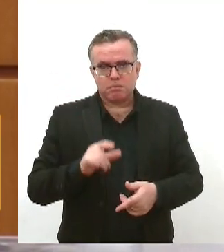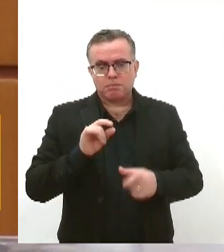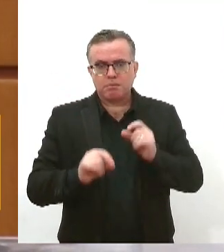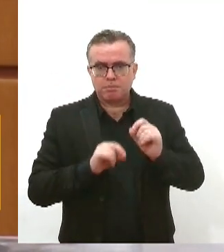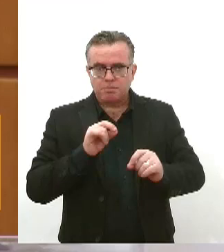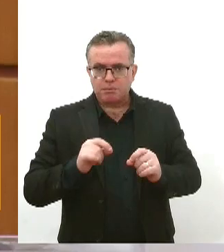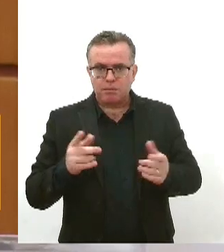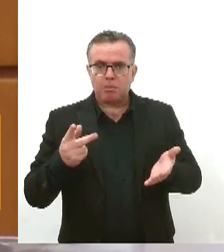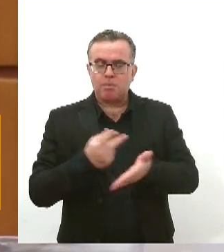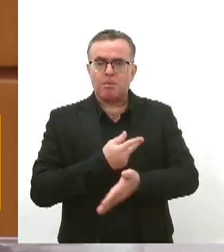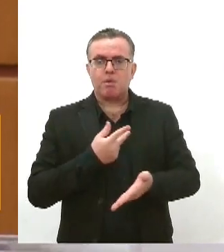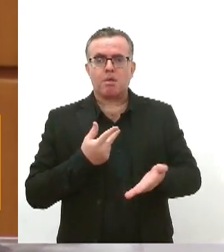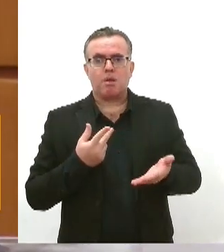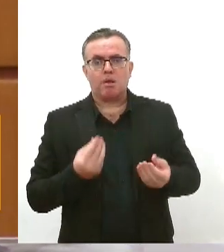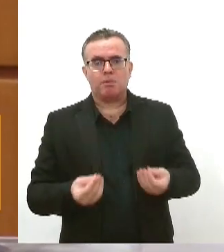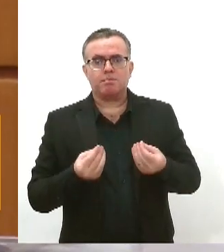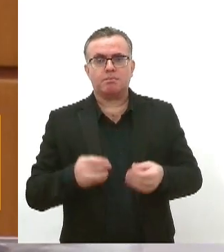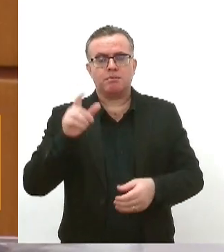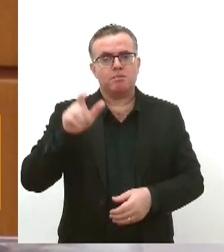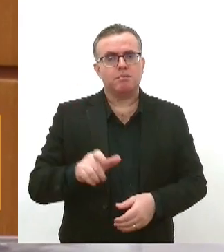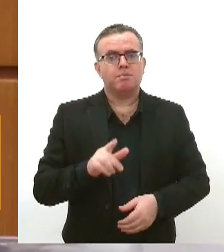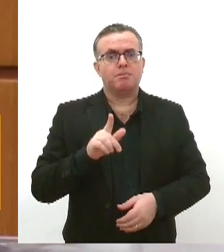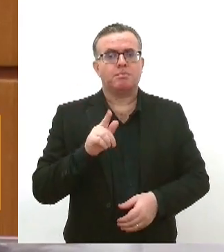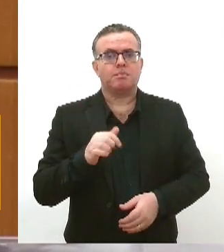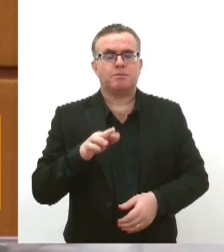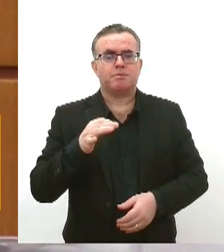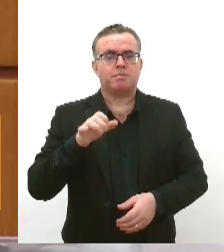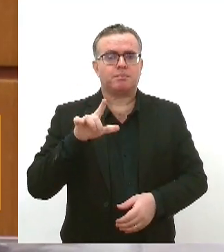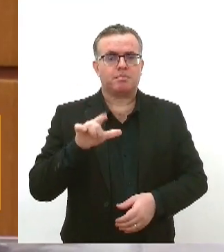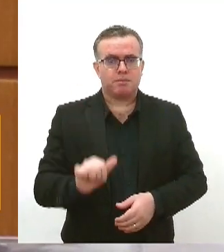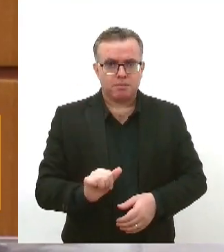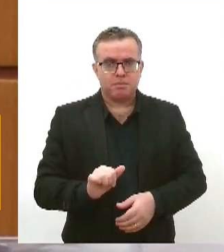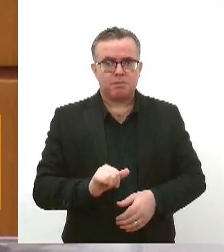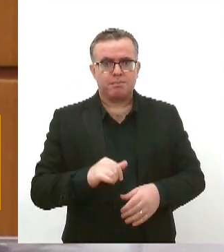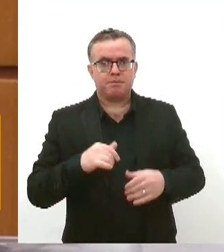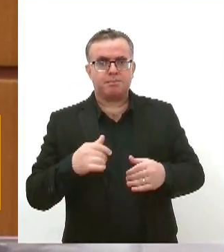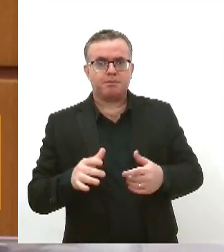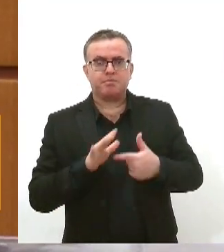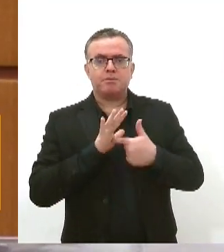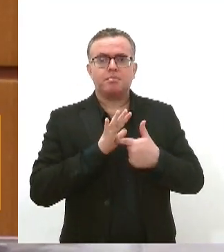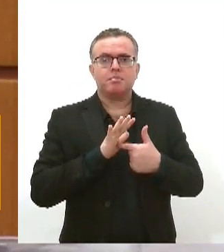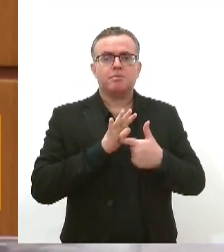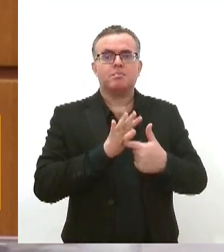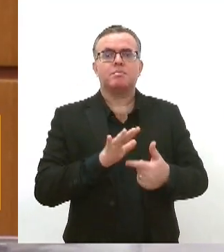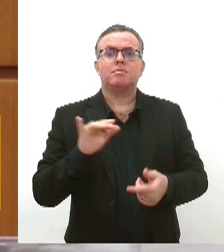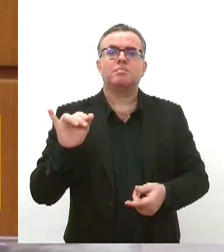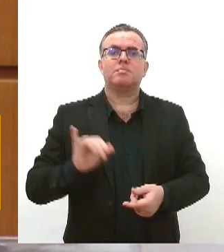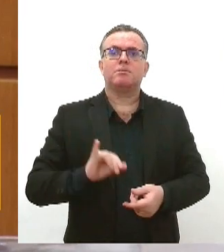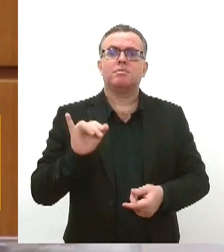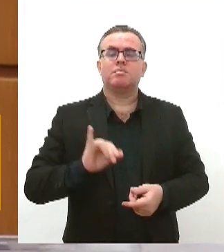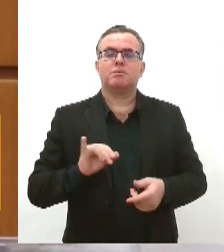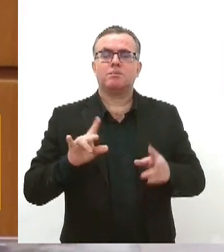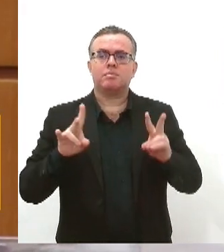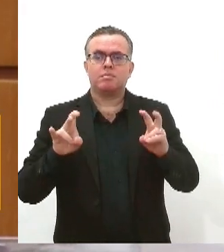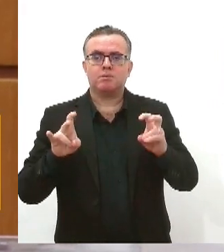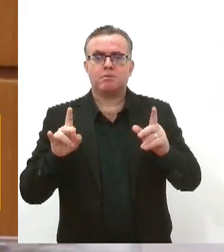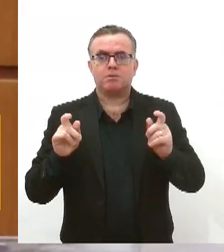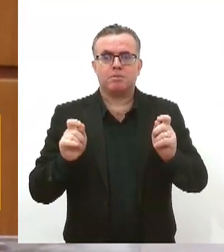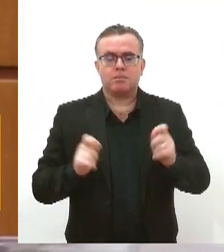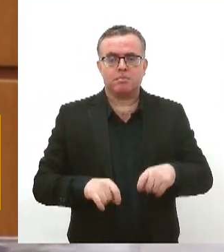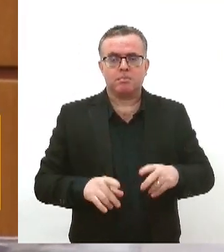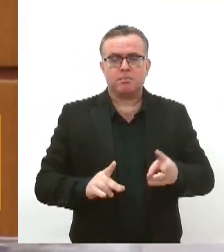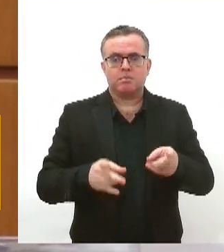Project, Gabriela Santos Tupi, que abordou a importância de temas como este serem discutidos